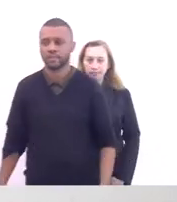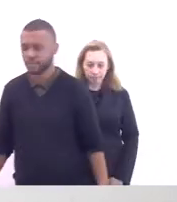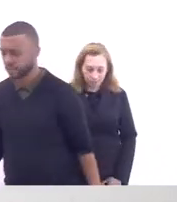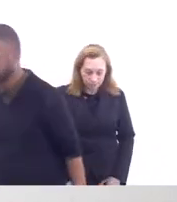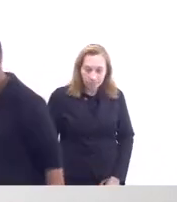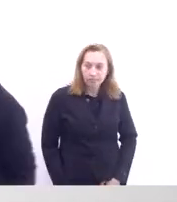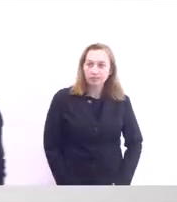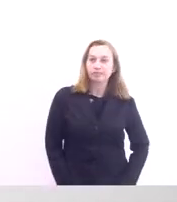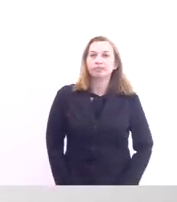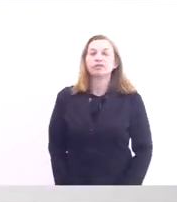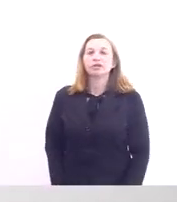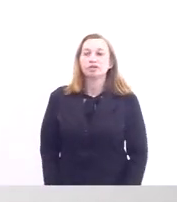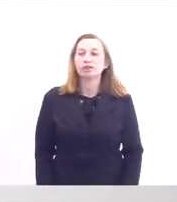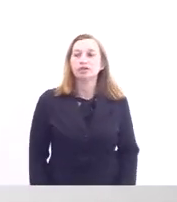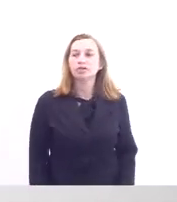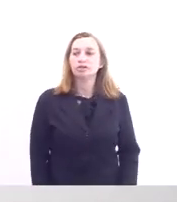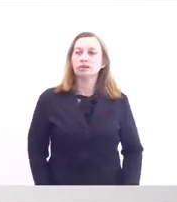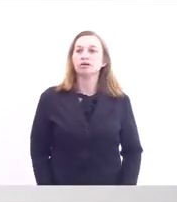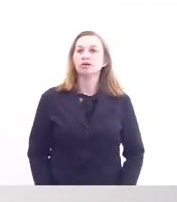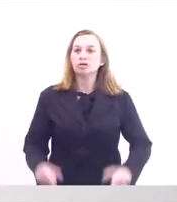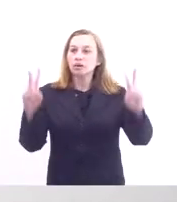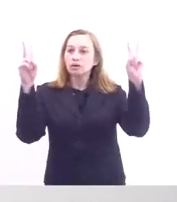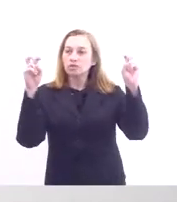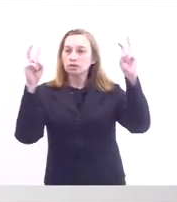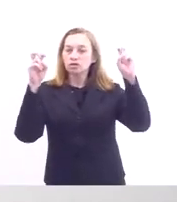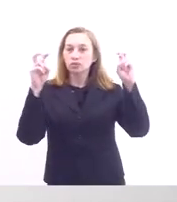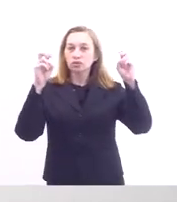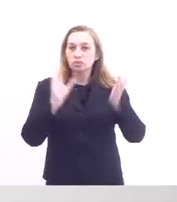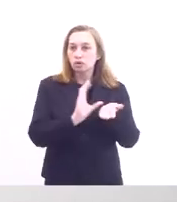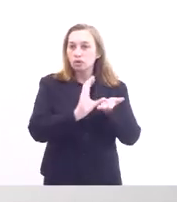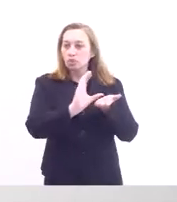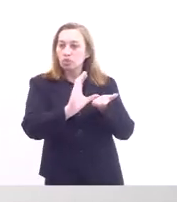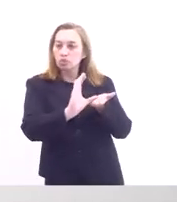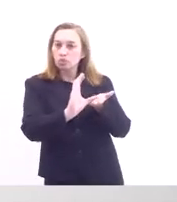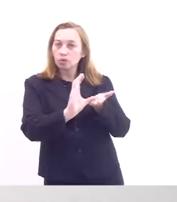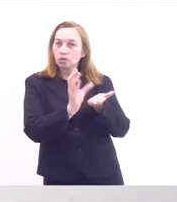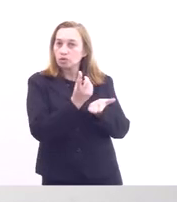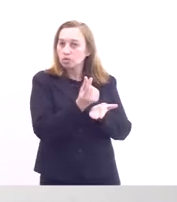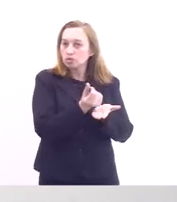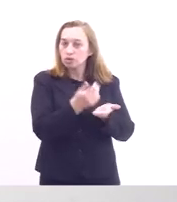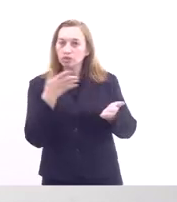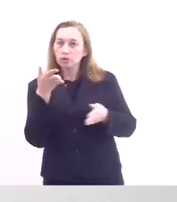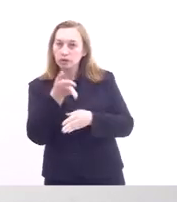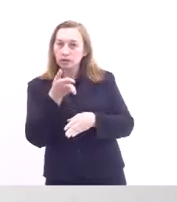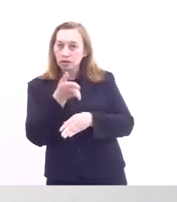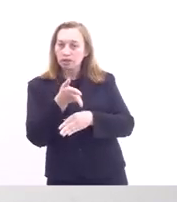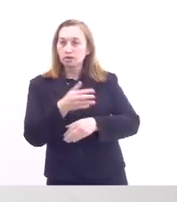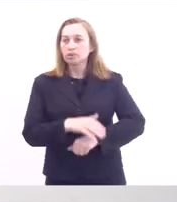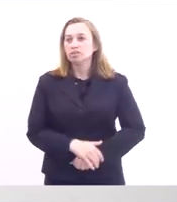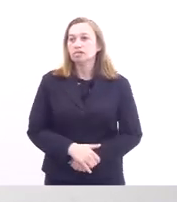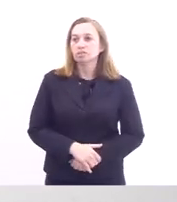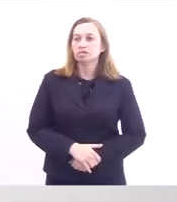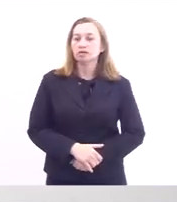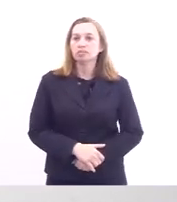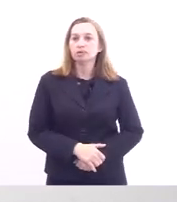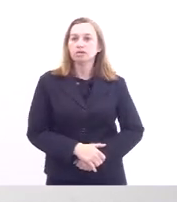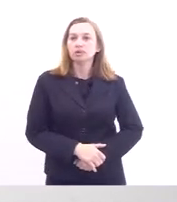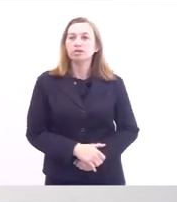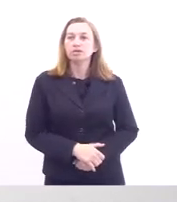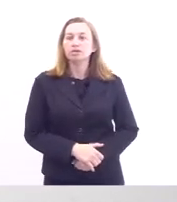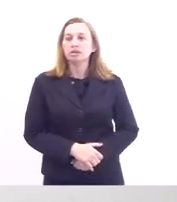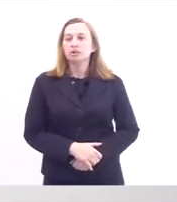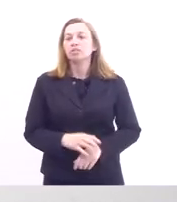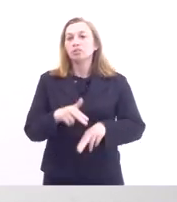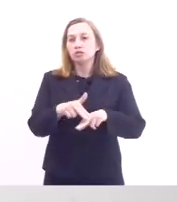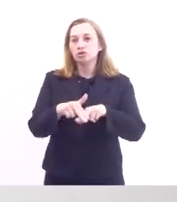2022, seja pela questão dos recursos que estão entrando, né, em decorrência da concessão da